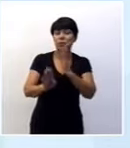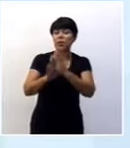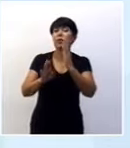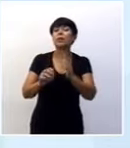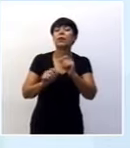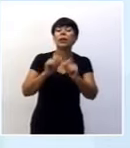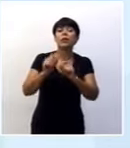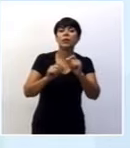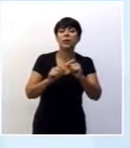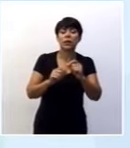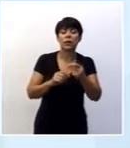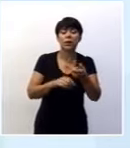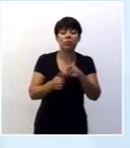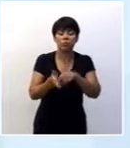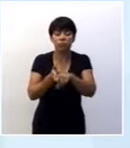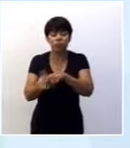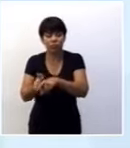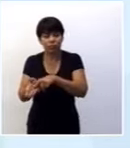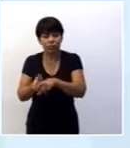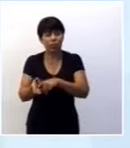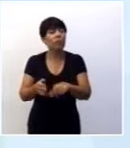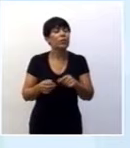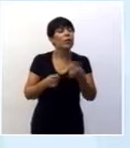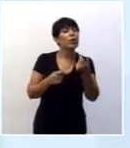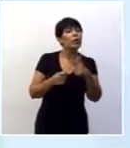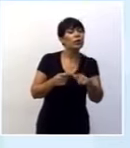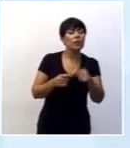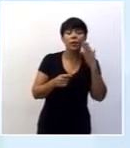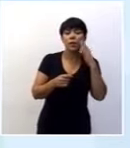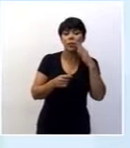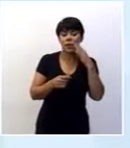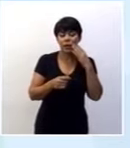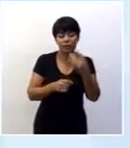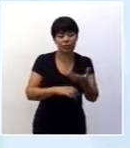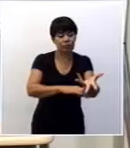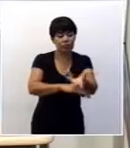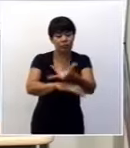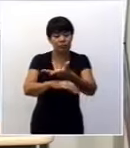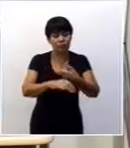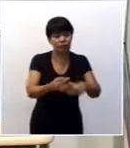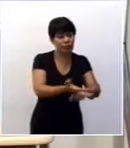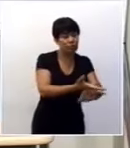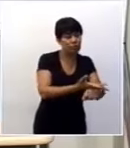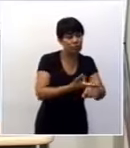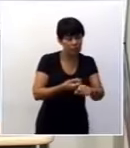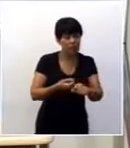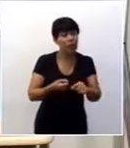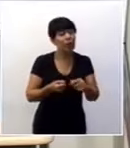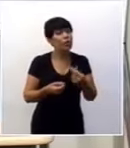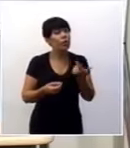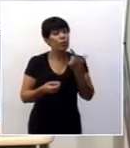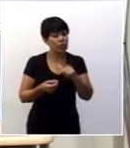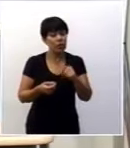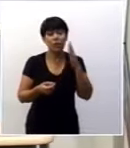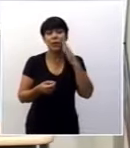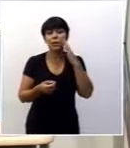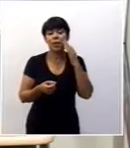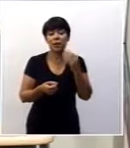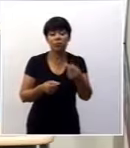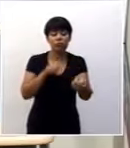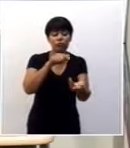está imaginando lá, né? Então, eu consigo saber qual é o tipo da vegetação, qual é a espécie da vegetação, porque vão ter